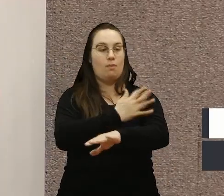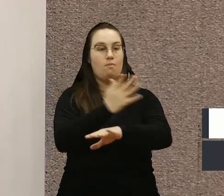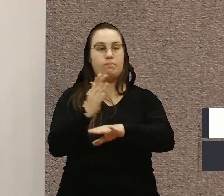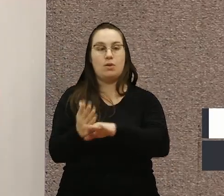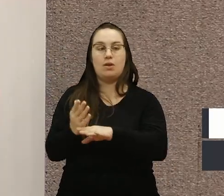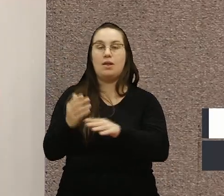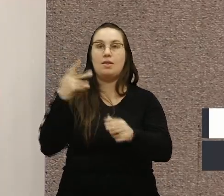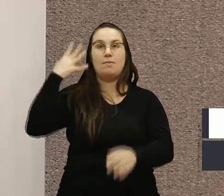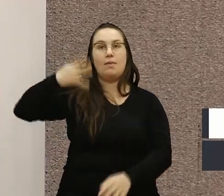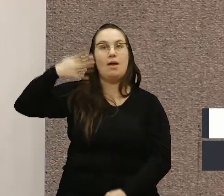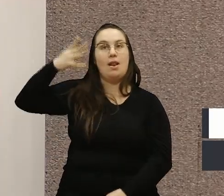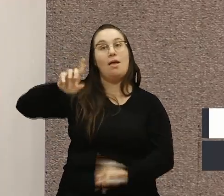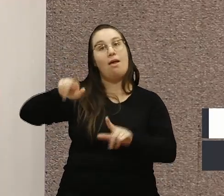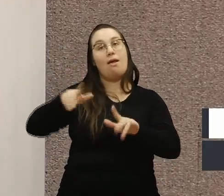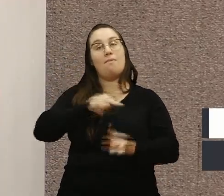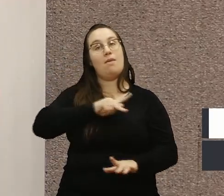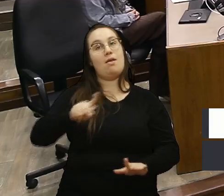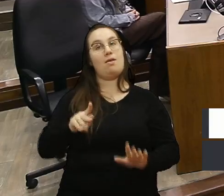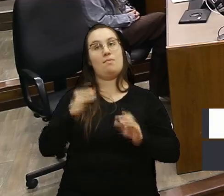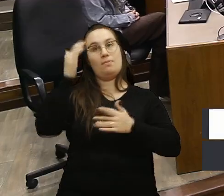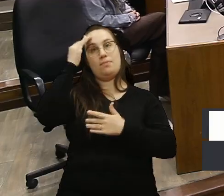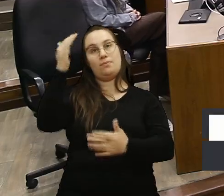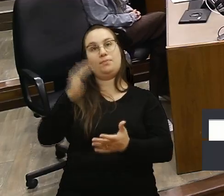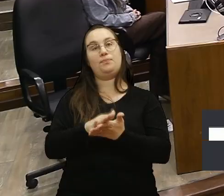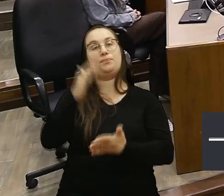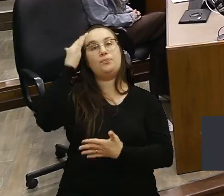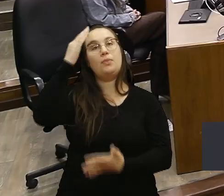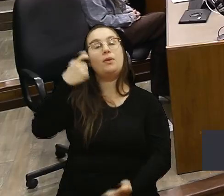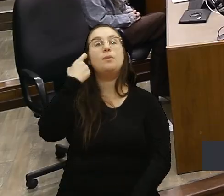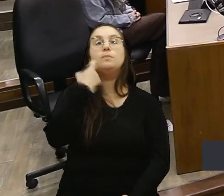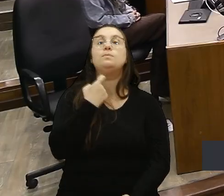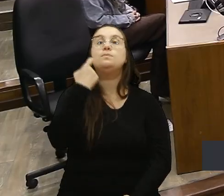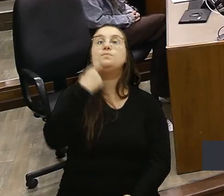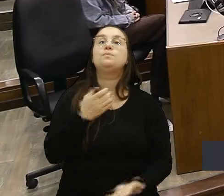nessas palestras. É isso, presidente, muito obrigado. Obrigado, vereador Caleb. Encerrada